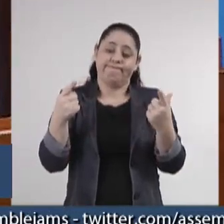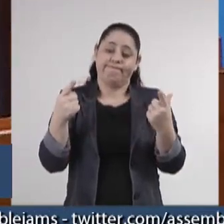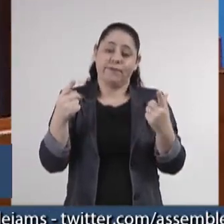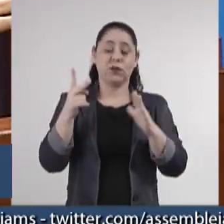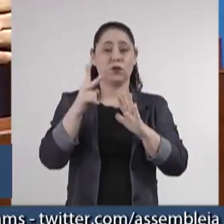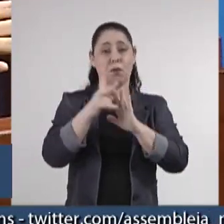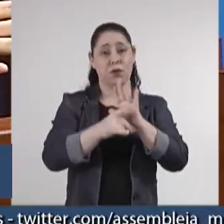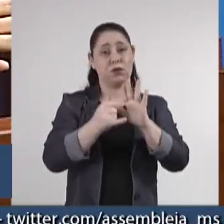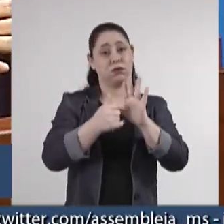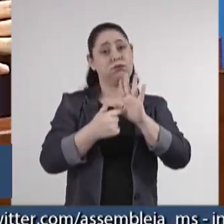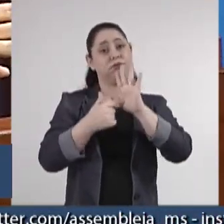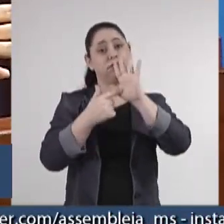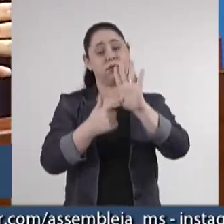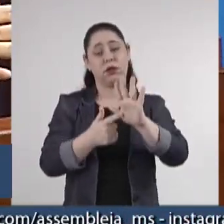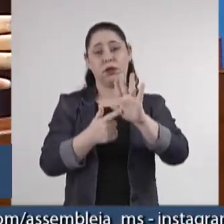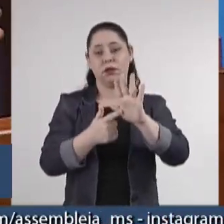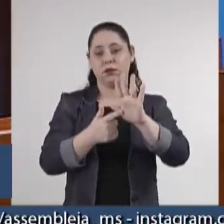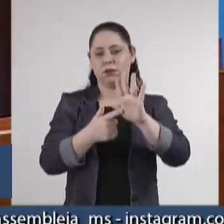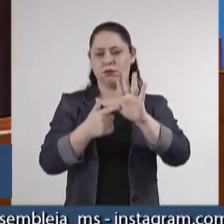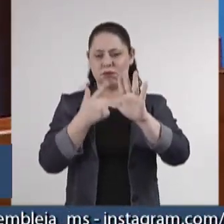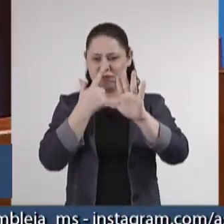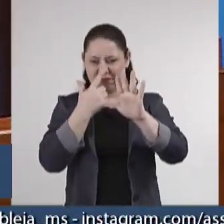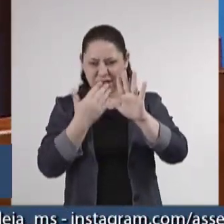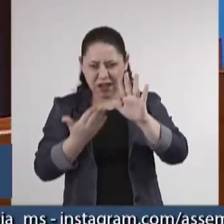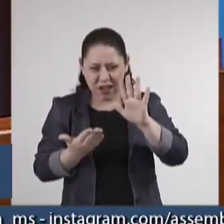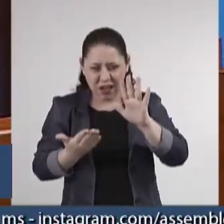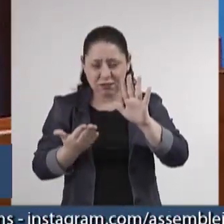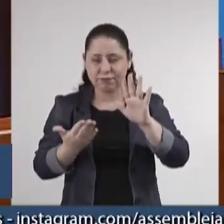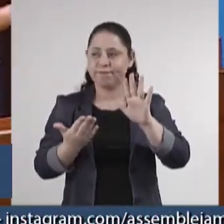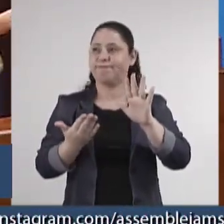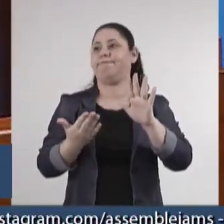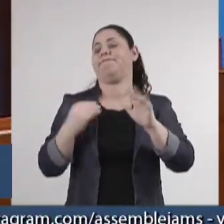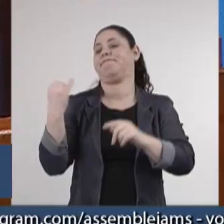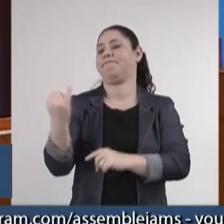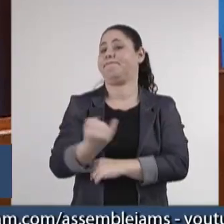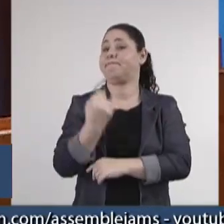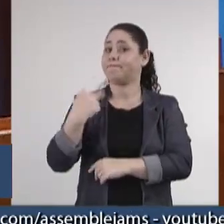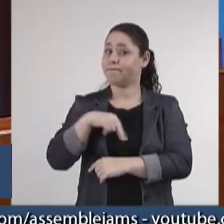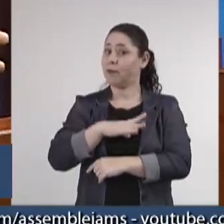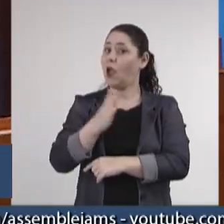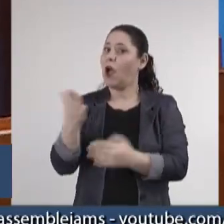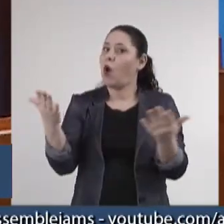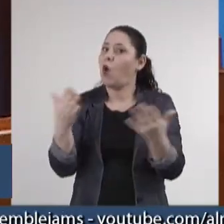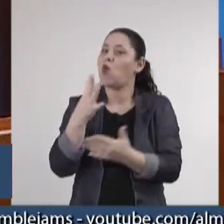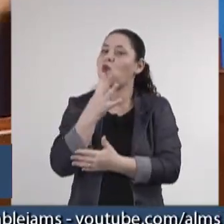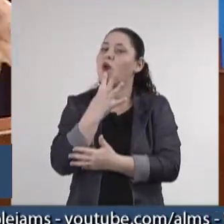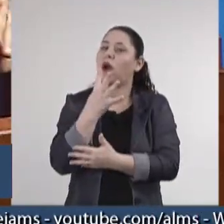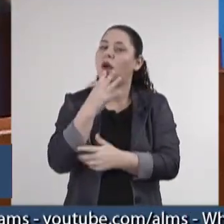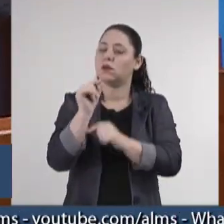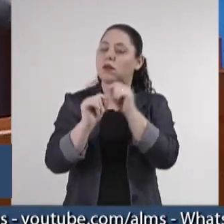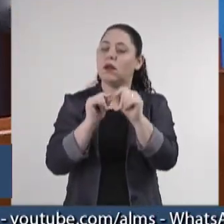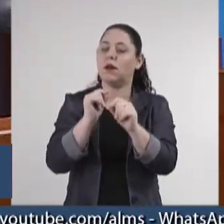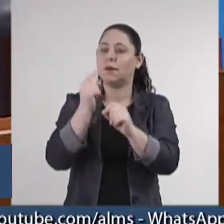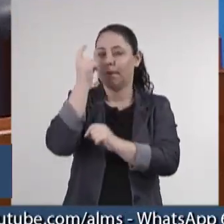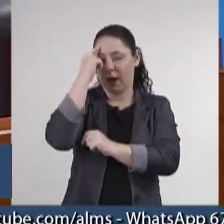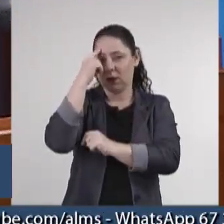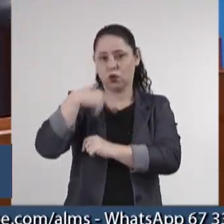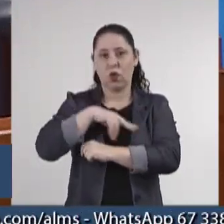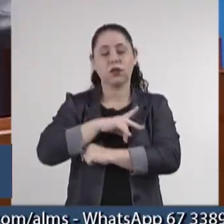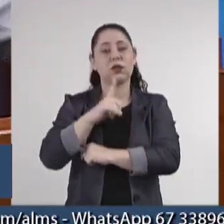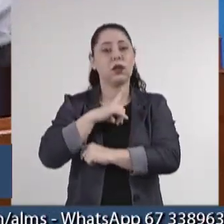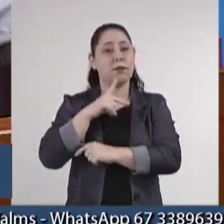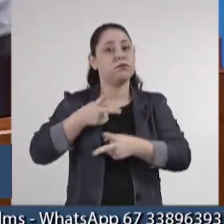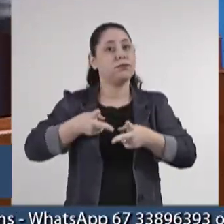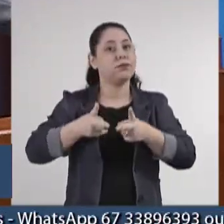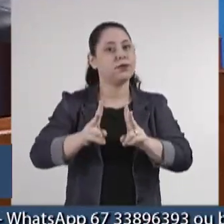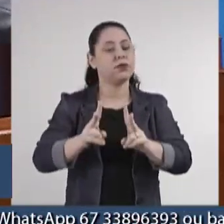o projeto apresentado frustrou, mas é importante porque nós nos apoderamos dessa situação e acho que nós temos